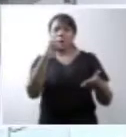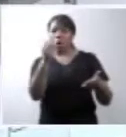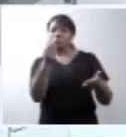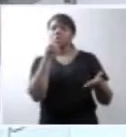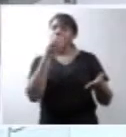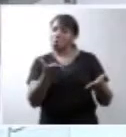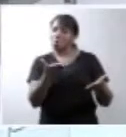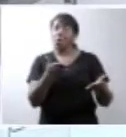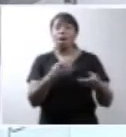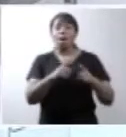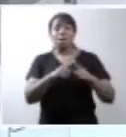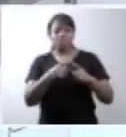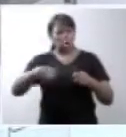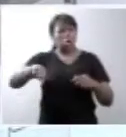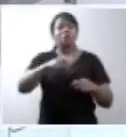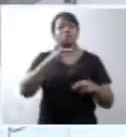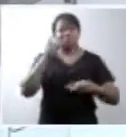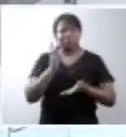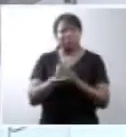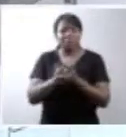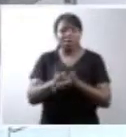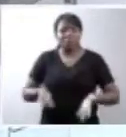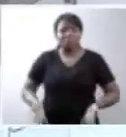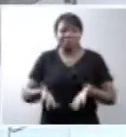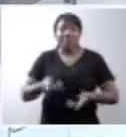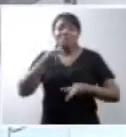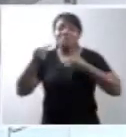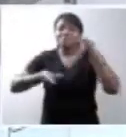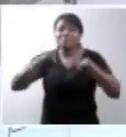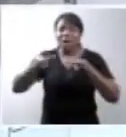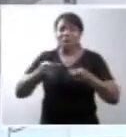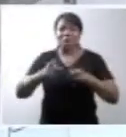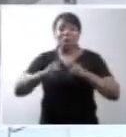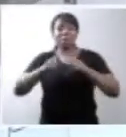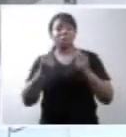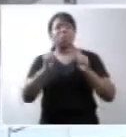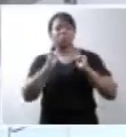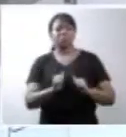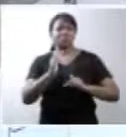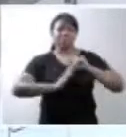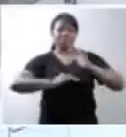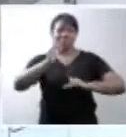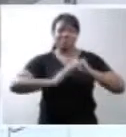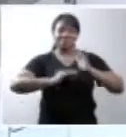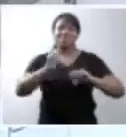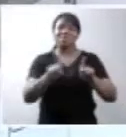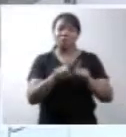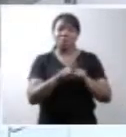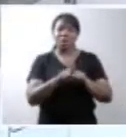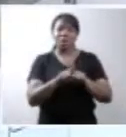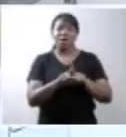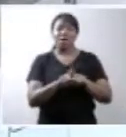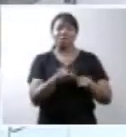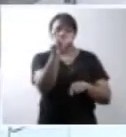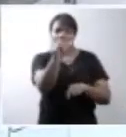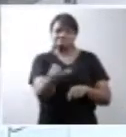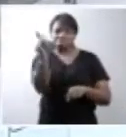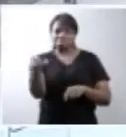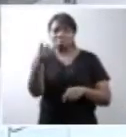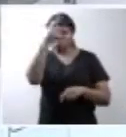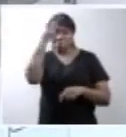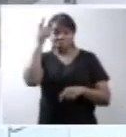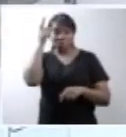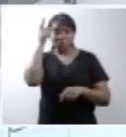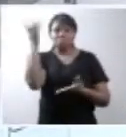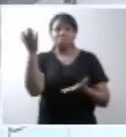isso, todos nós fazemos isso. Poderíamos interpretar essa prática de hierarquizar condições humanas como, sim,